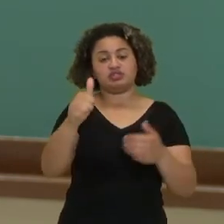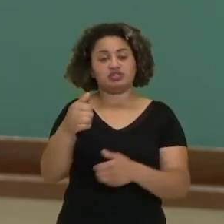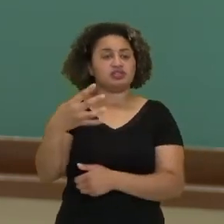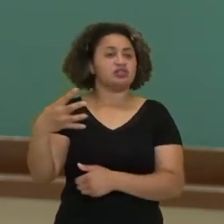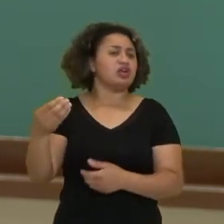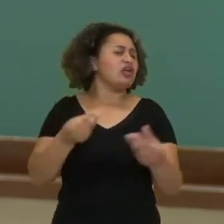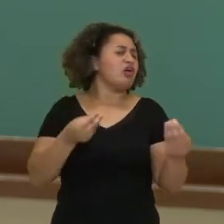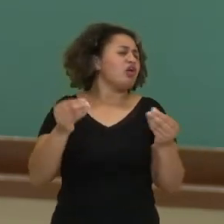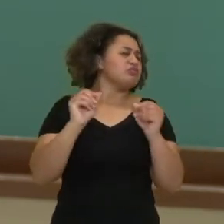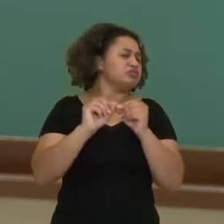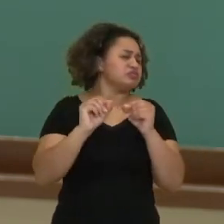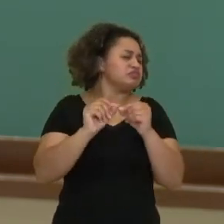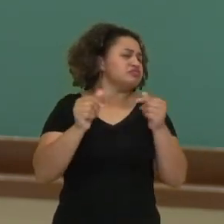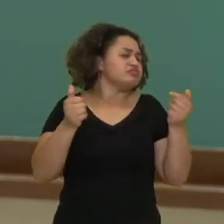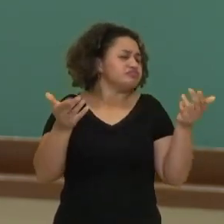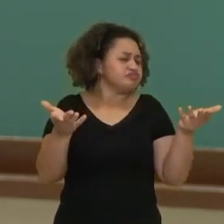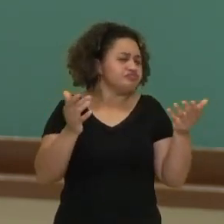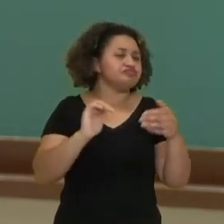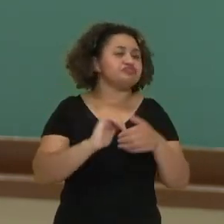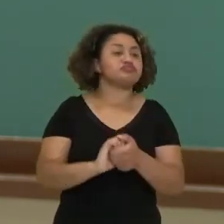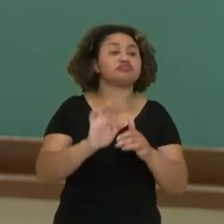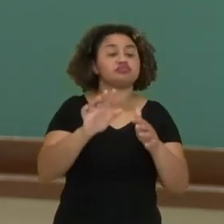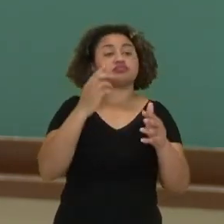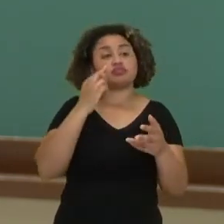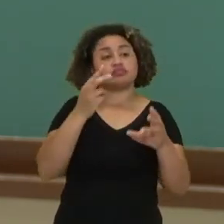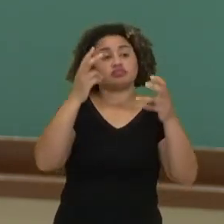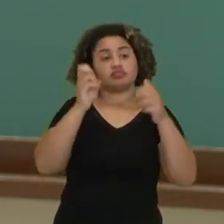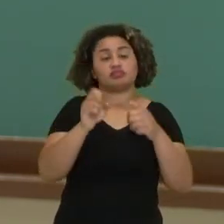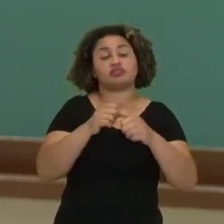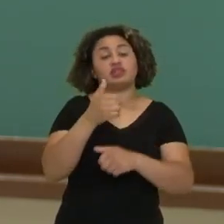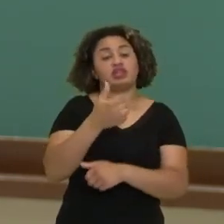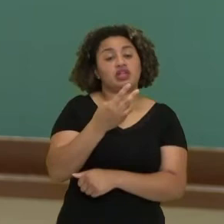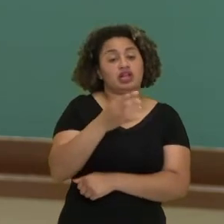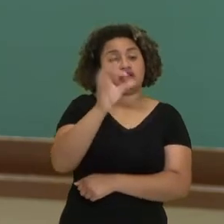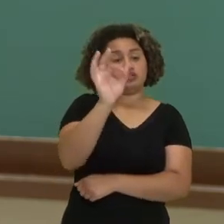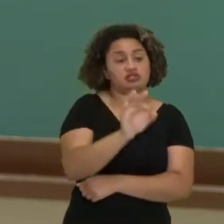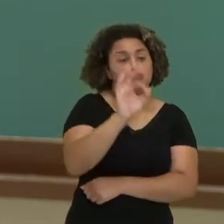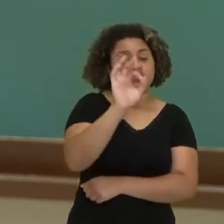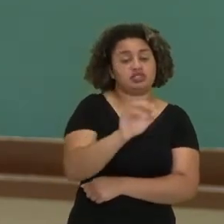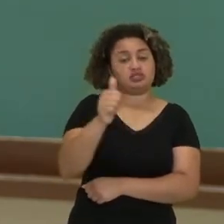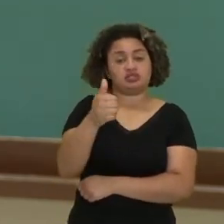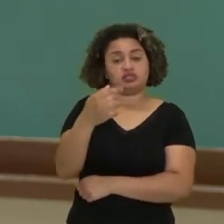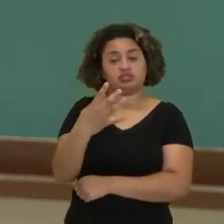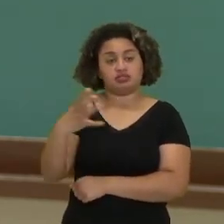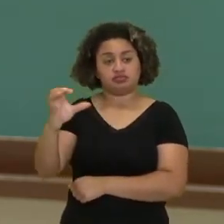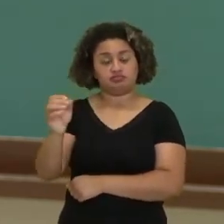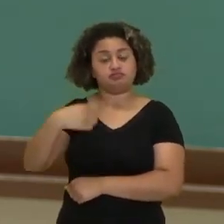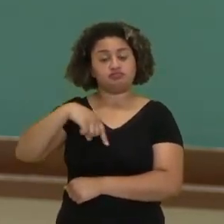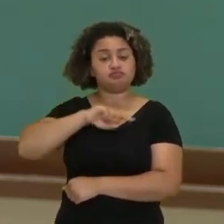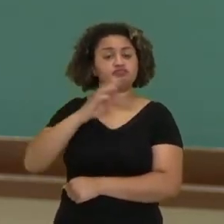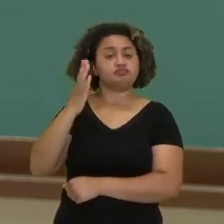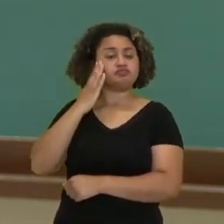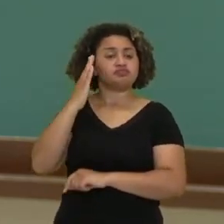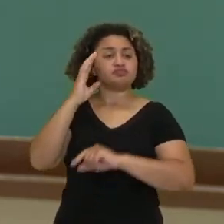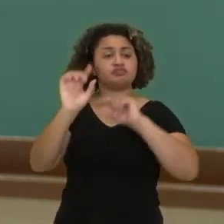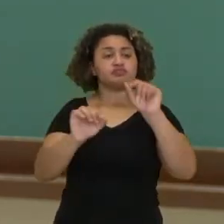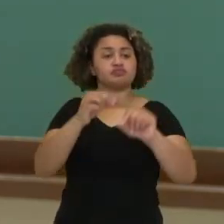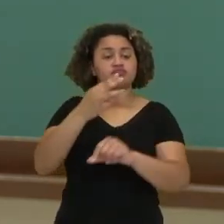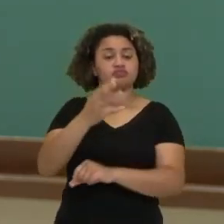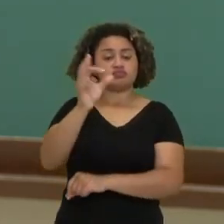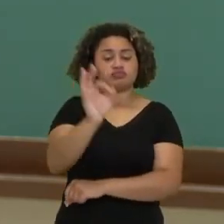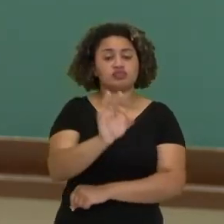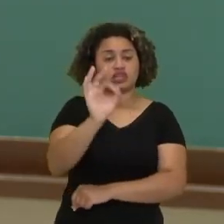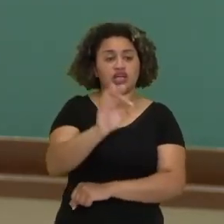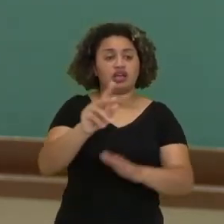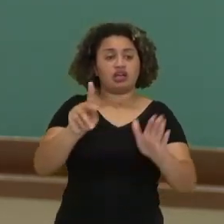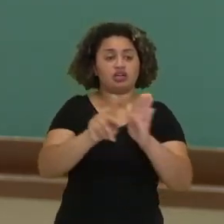isso? Então veja, ó, 3% de 140. Nós já sabemos que 3% equivale